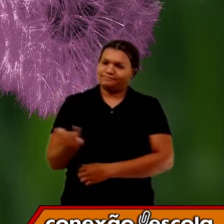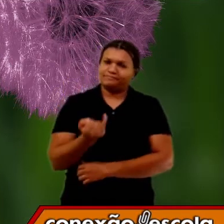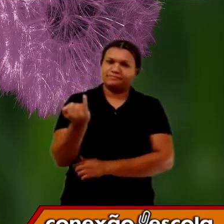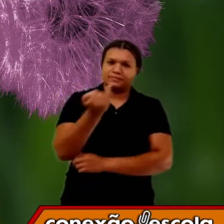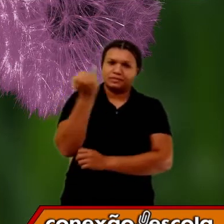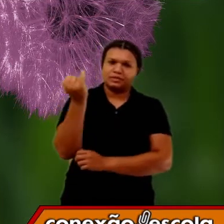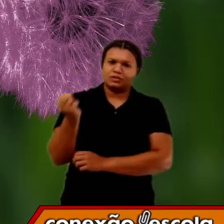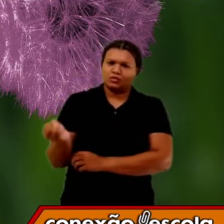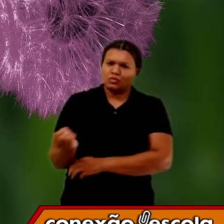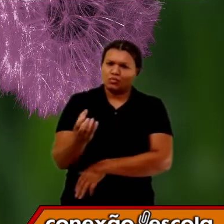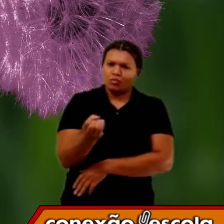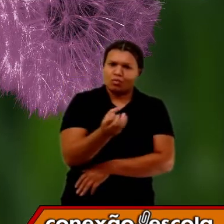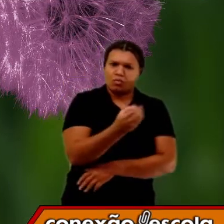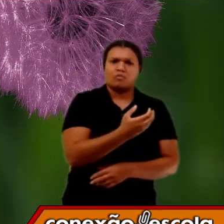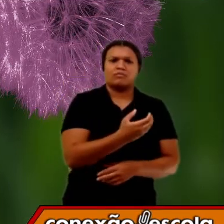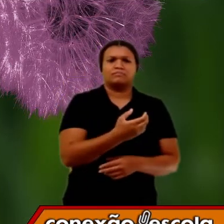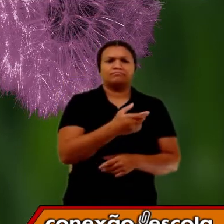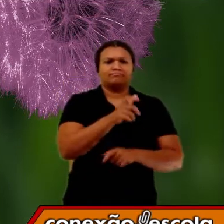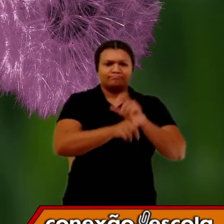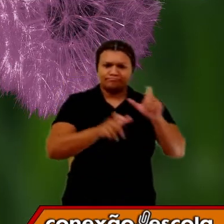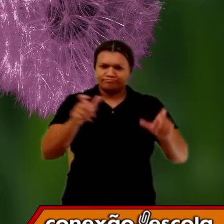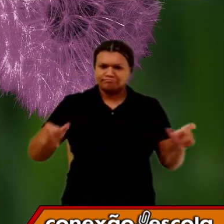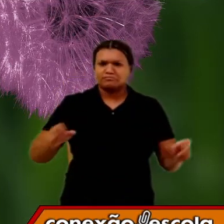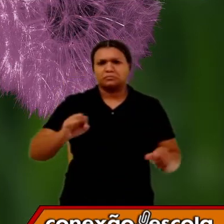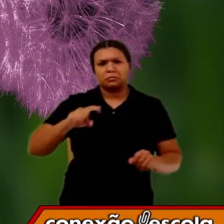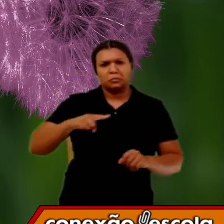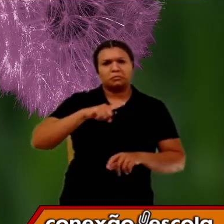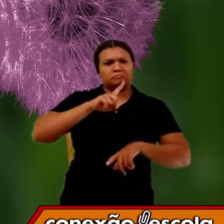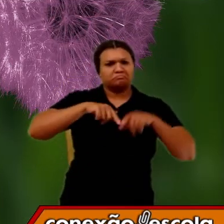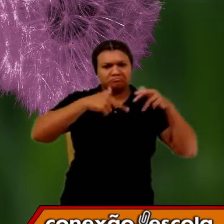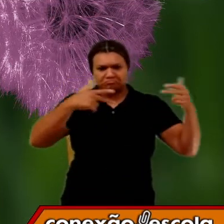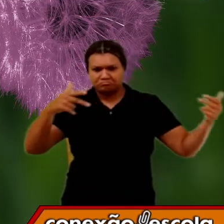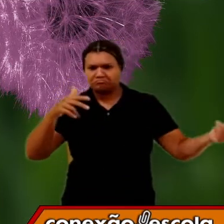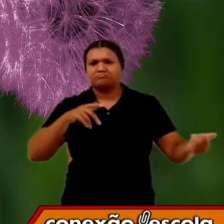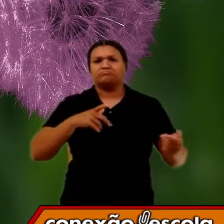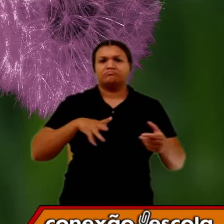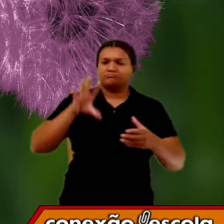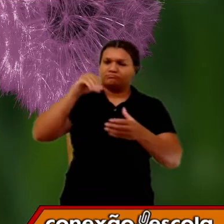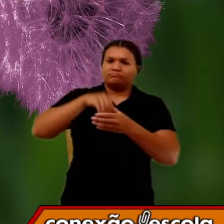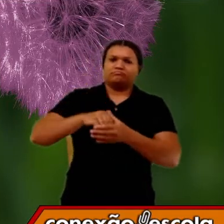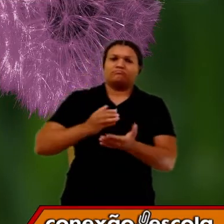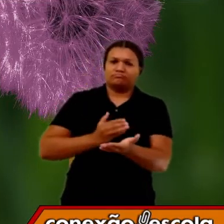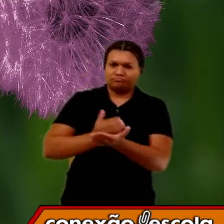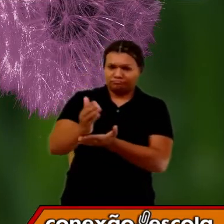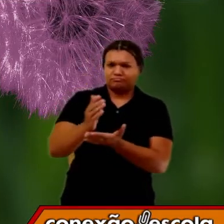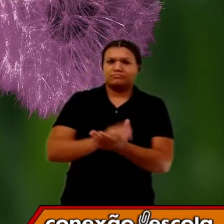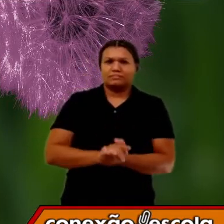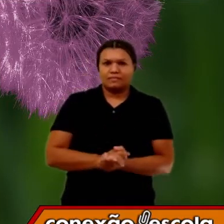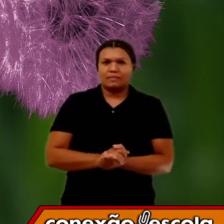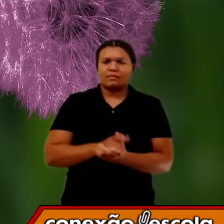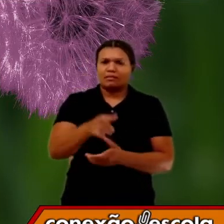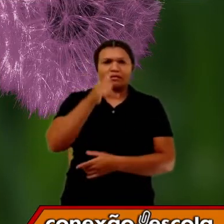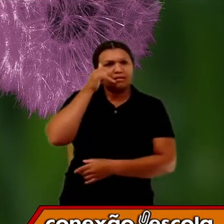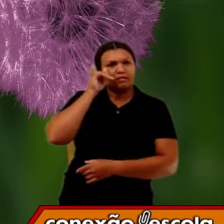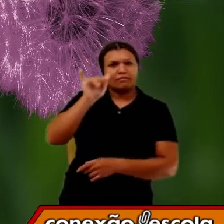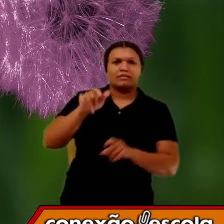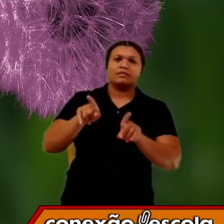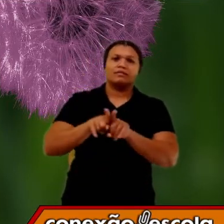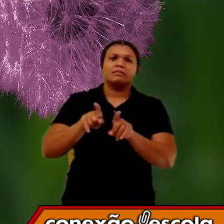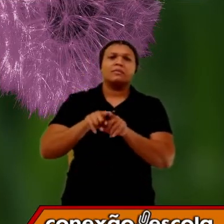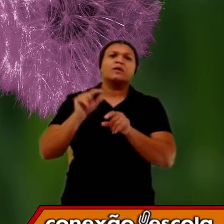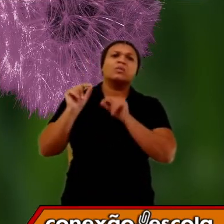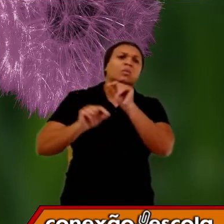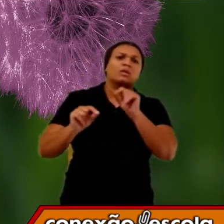novos indivíduos de uma população estejam ali. Isso evita também com que aconteça